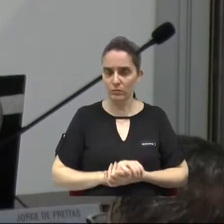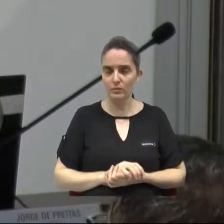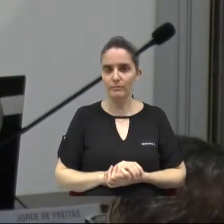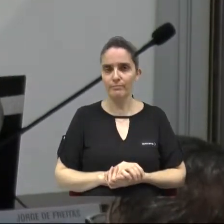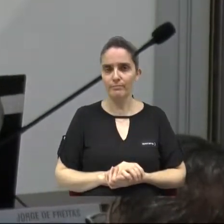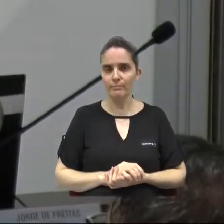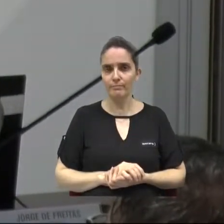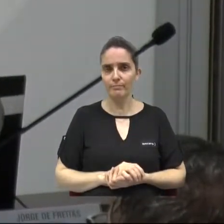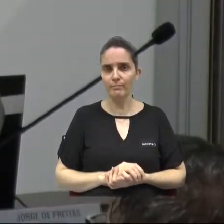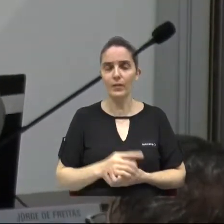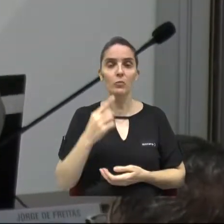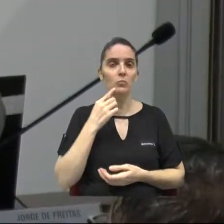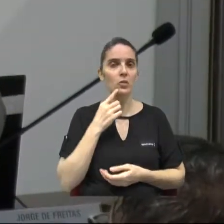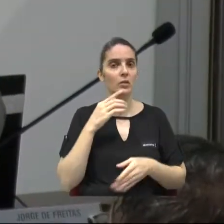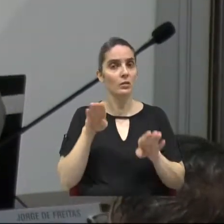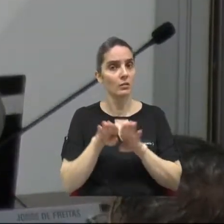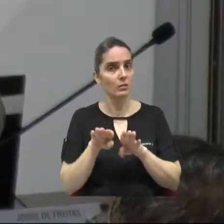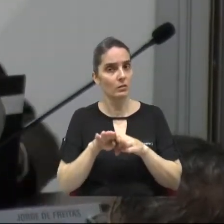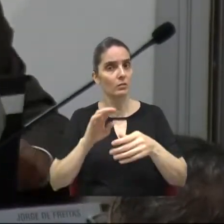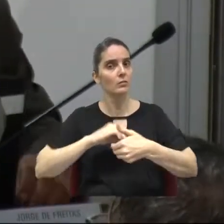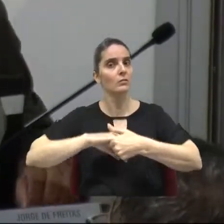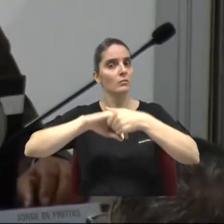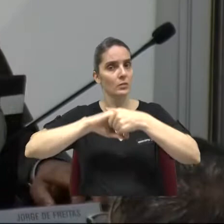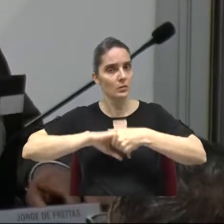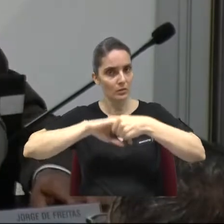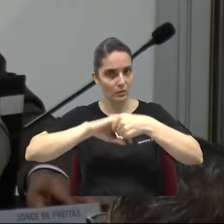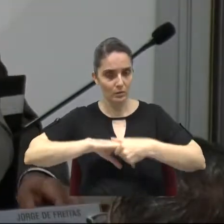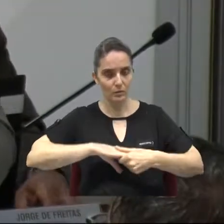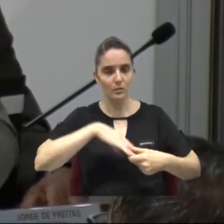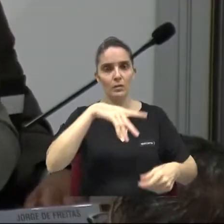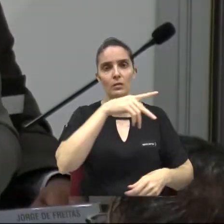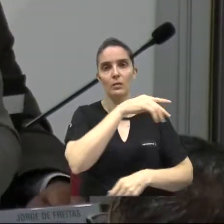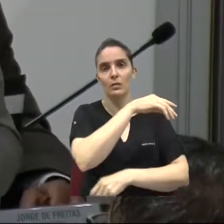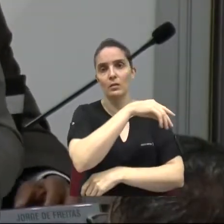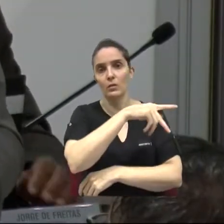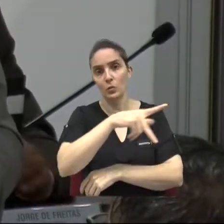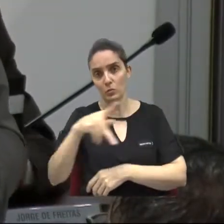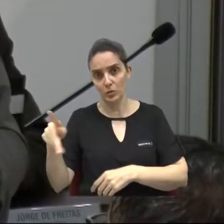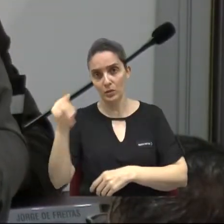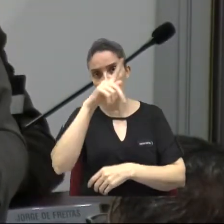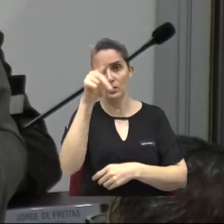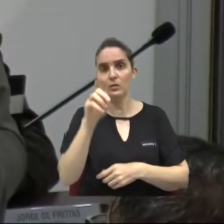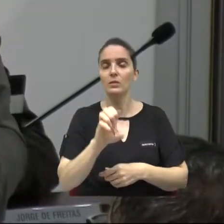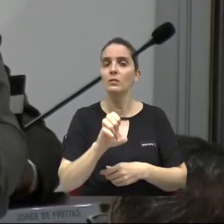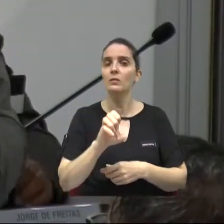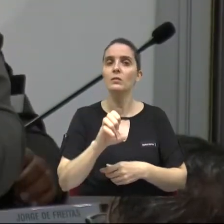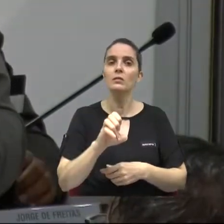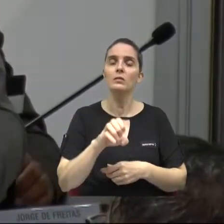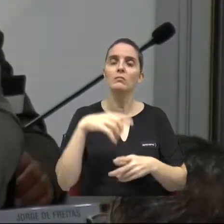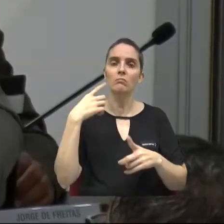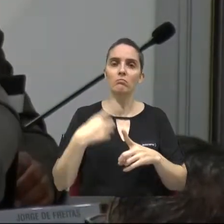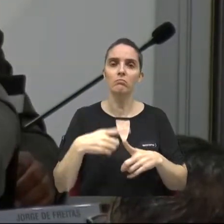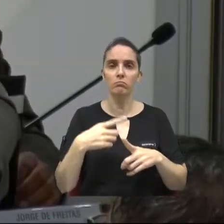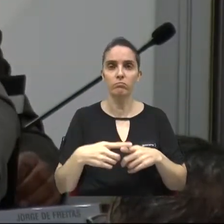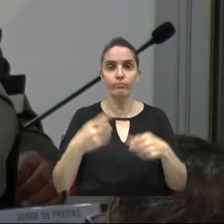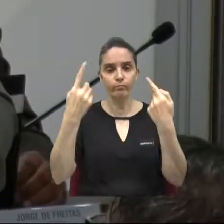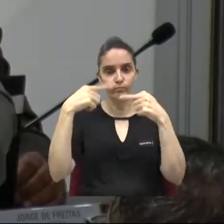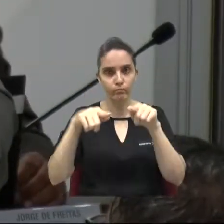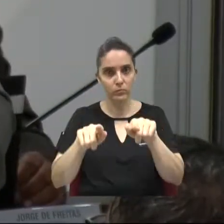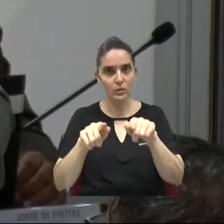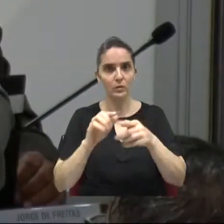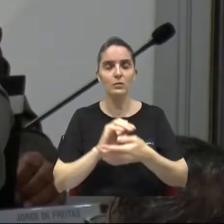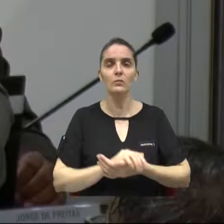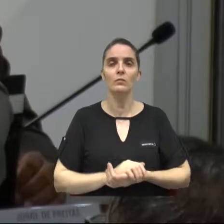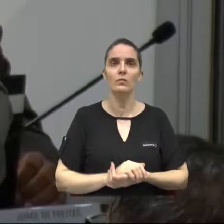aqui, eu quero até parabenizar aqui o presidente Zé da Mix, que ele é um assíduo contra esse pedido, que